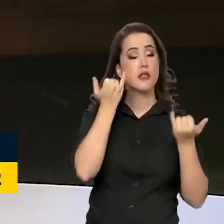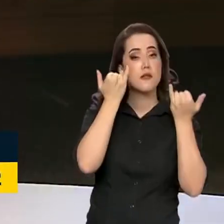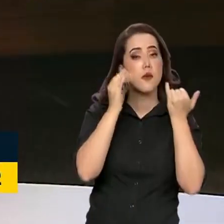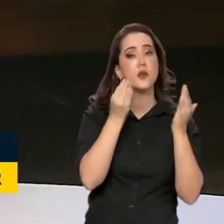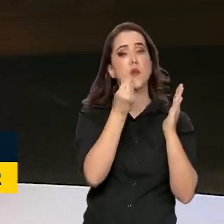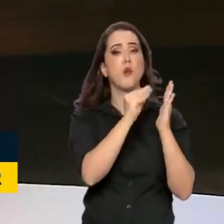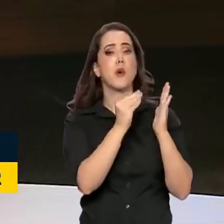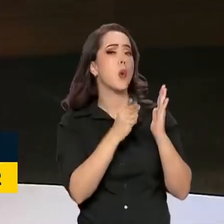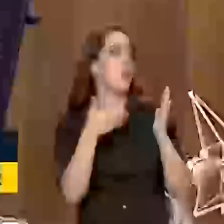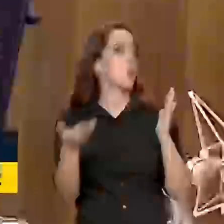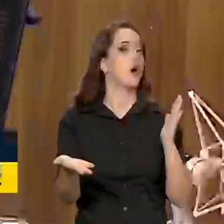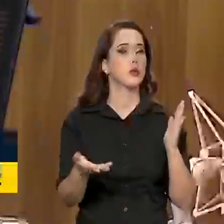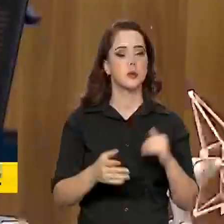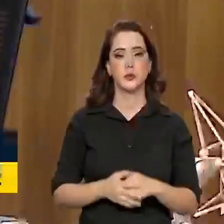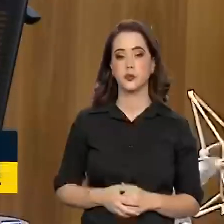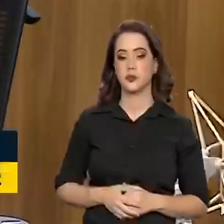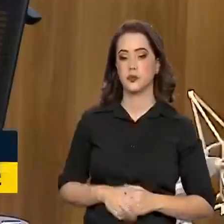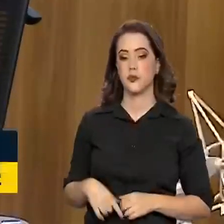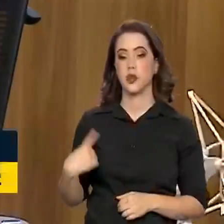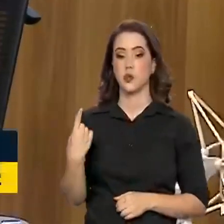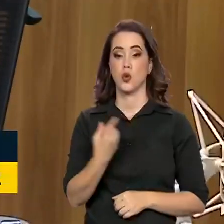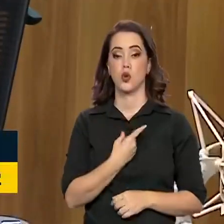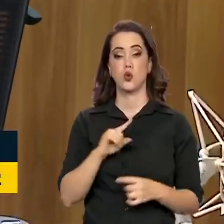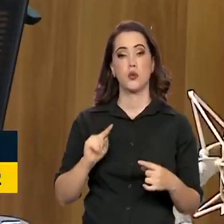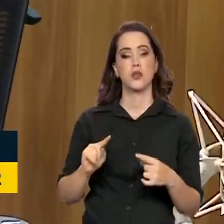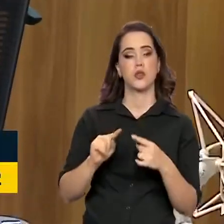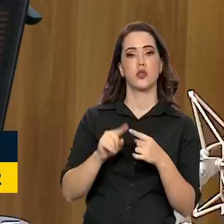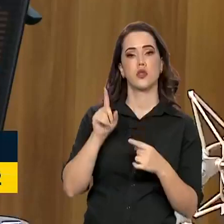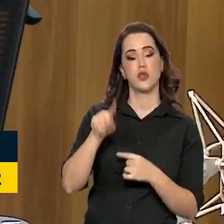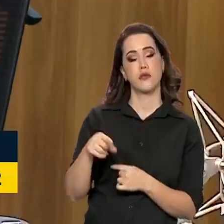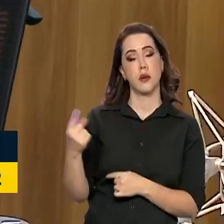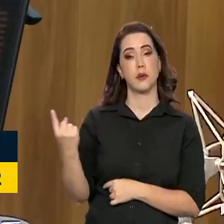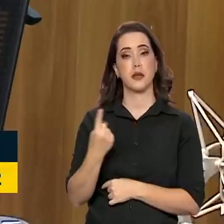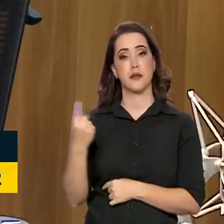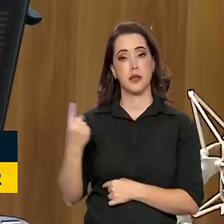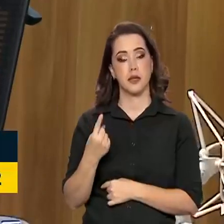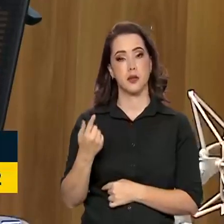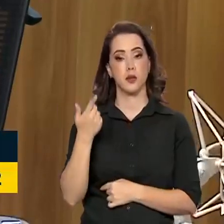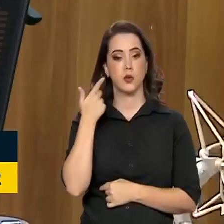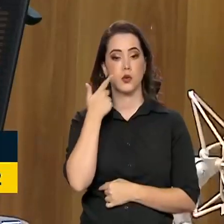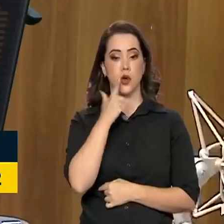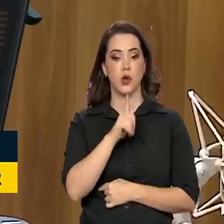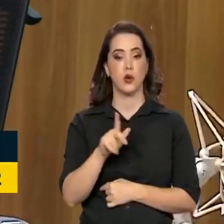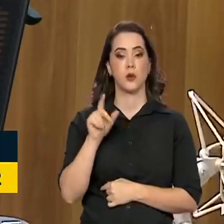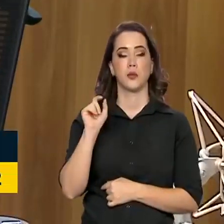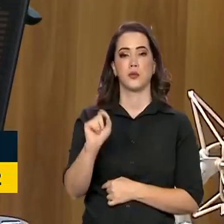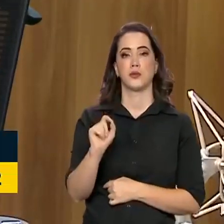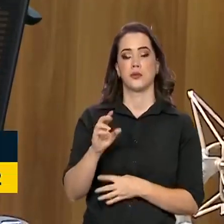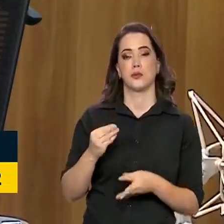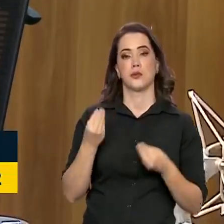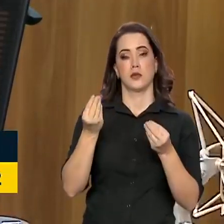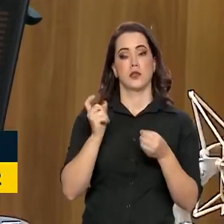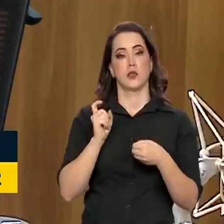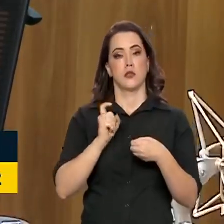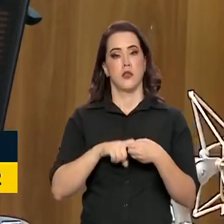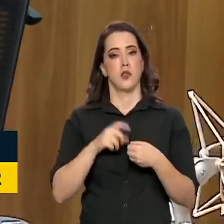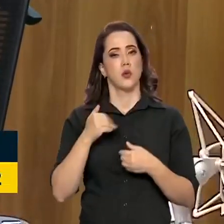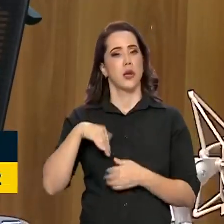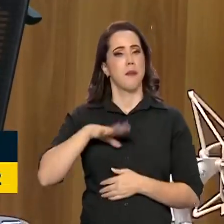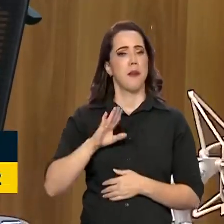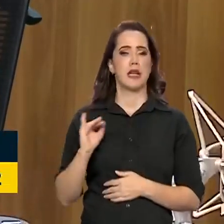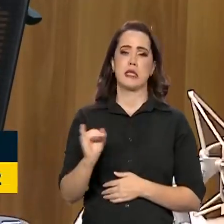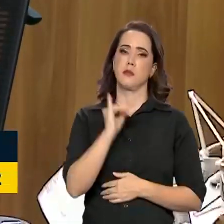para que ele vai servir? A nossa intenção com isso, primeiramente, é resgatar aquilo que é de maior valor para